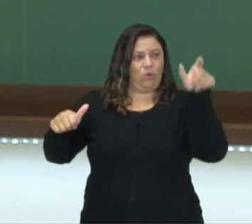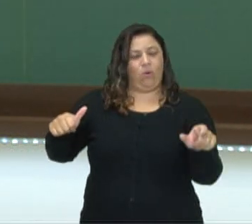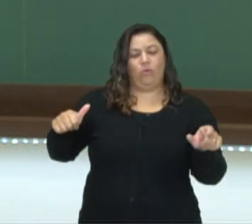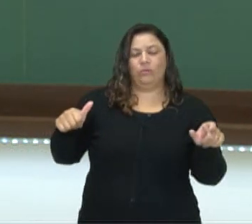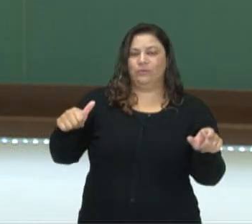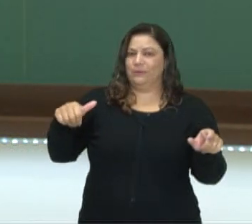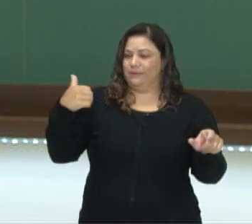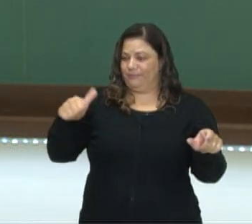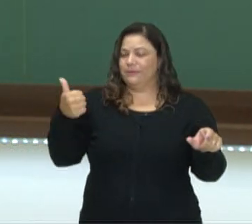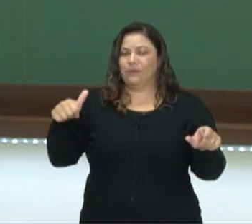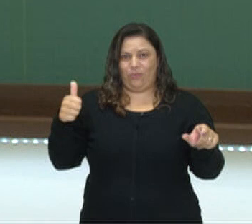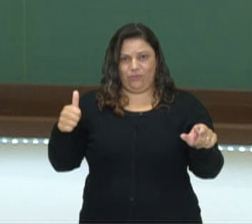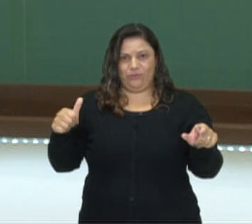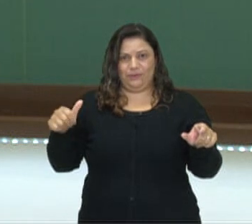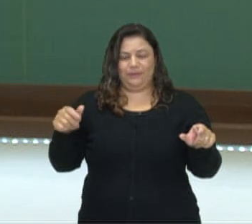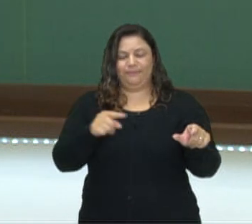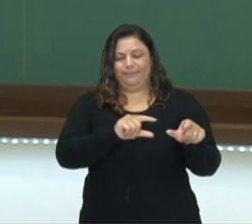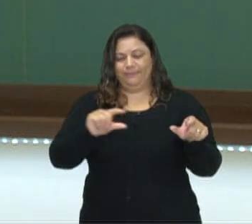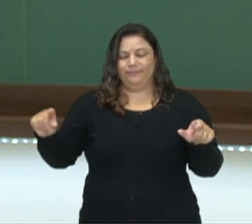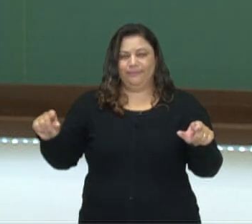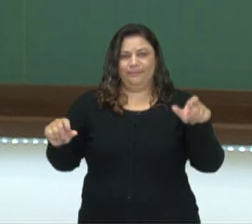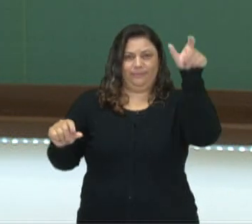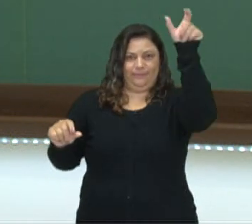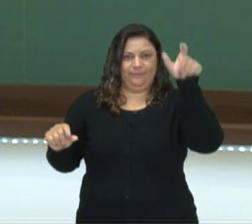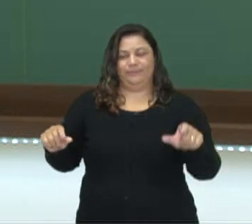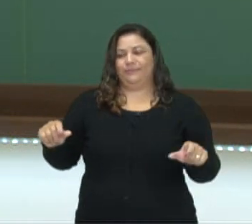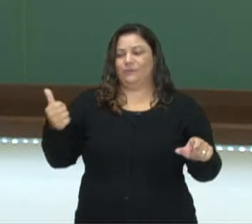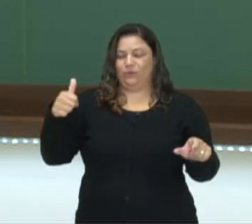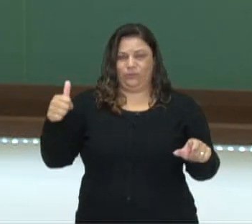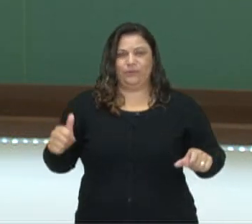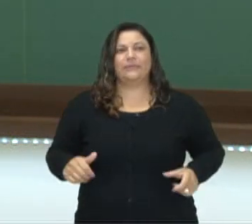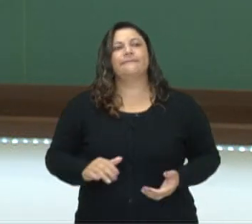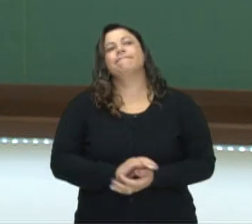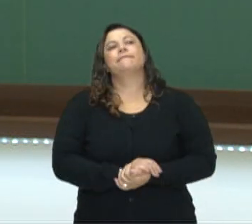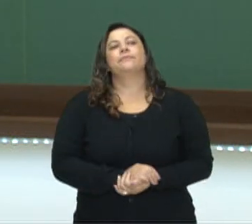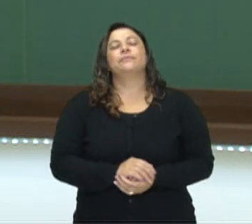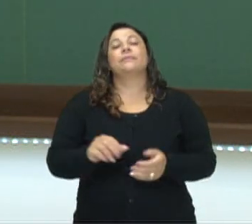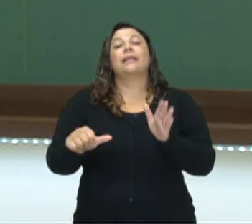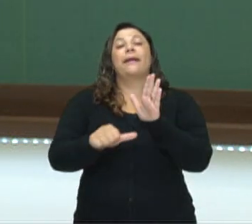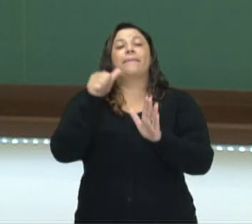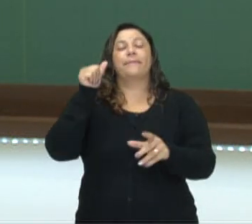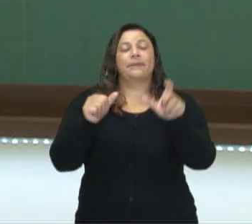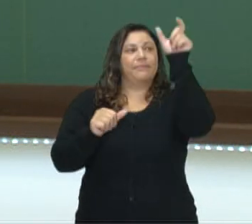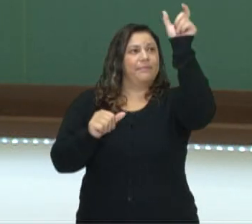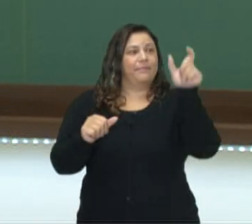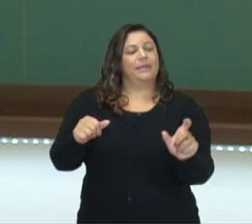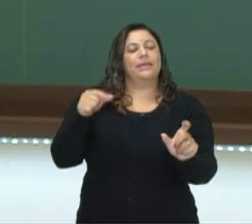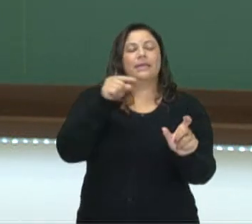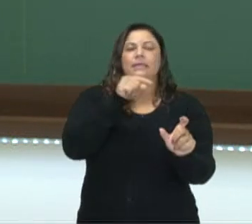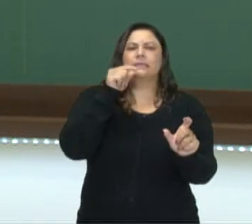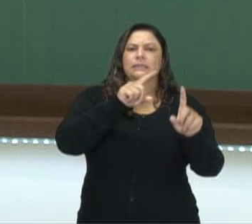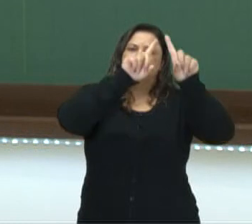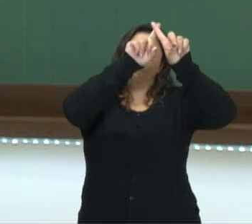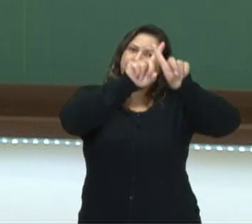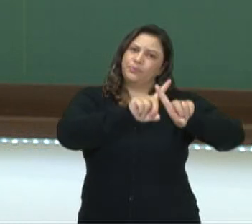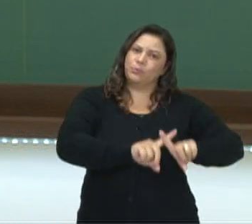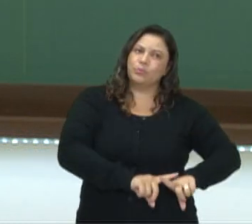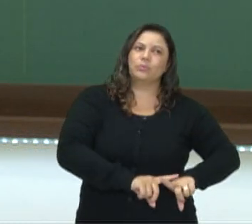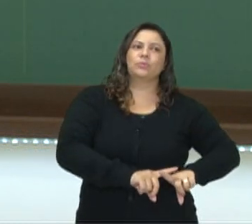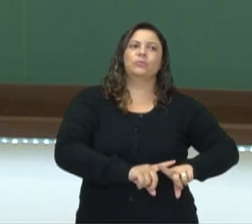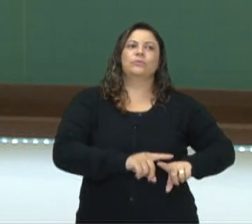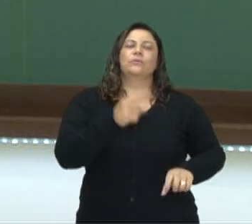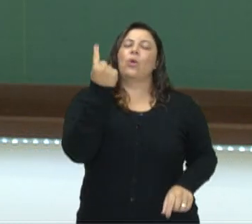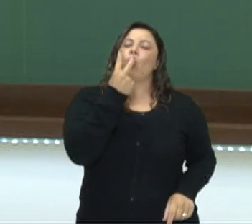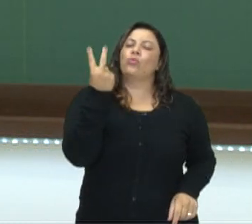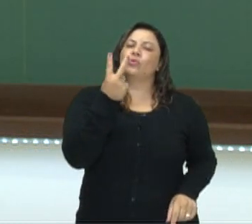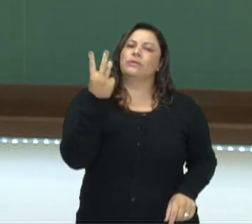por 11 linhas. A prof tá meio maluca fazendo as trocas aqui. Na primeira coluna, vocês vão pôr a multiplicação e vão pôr